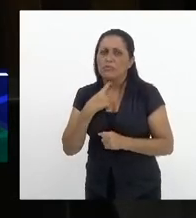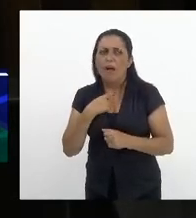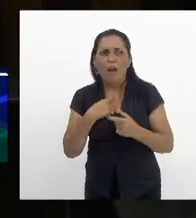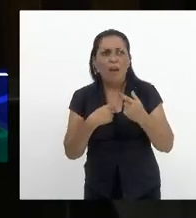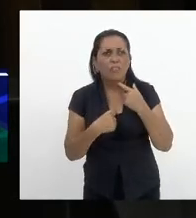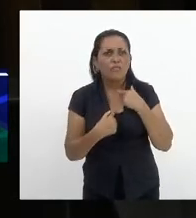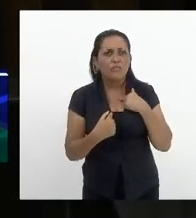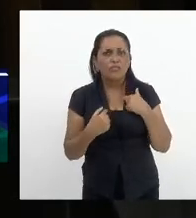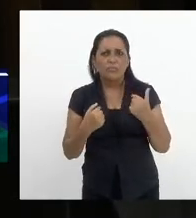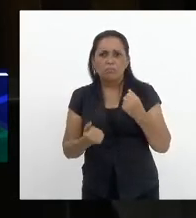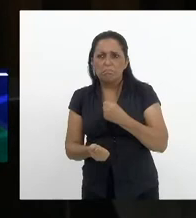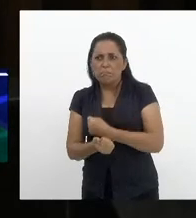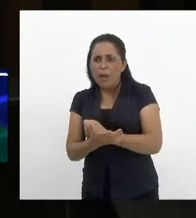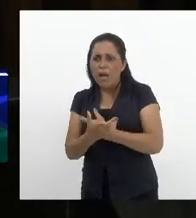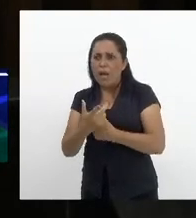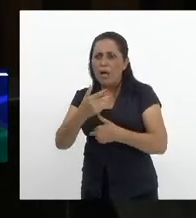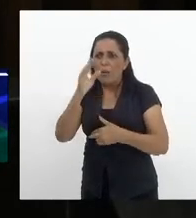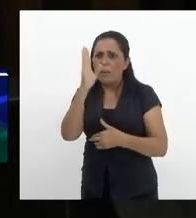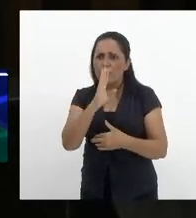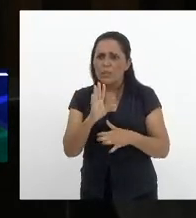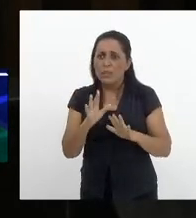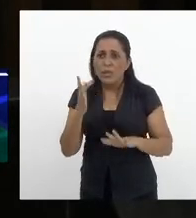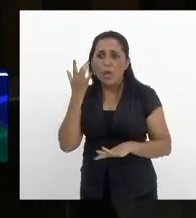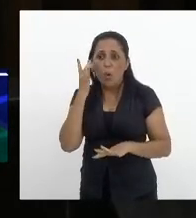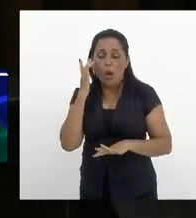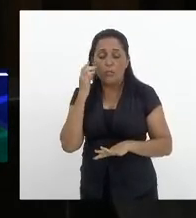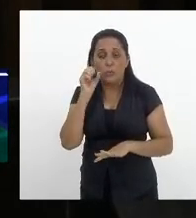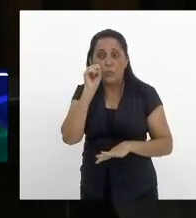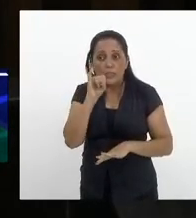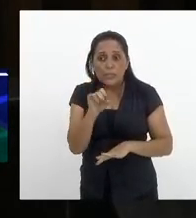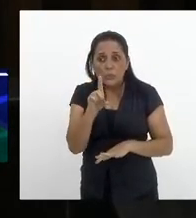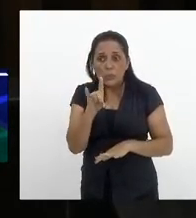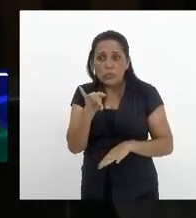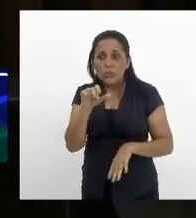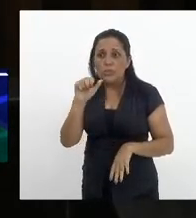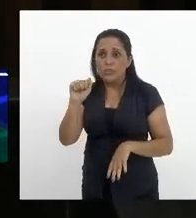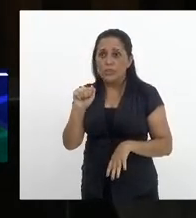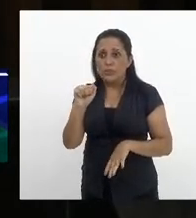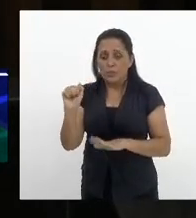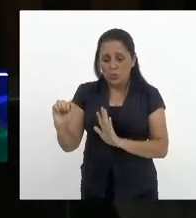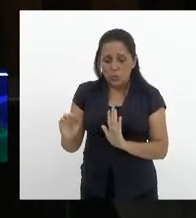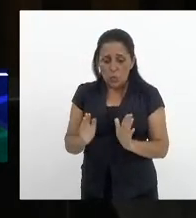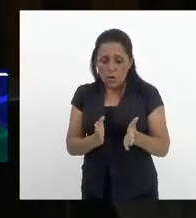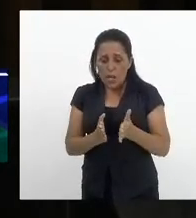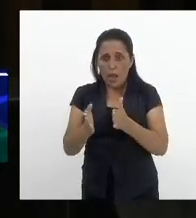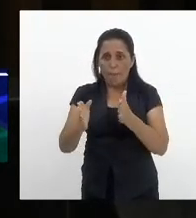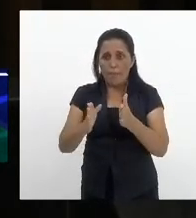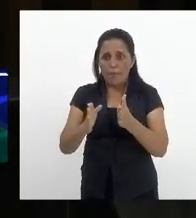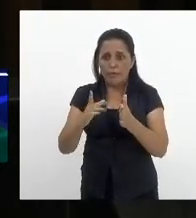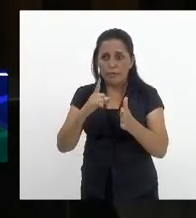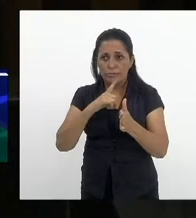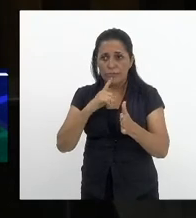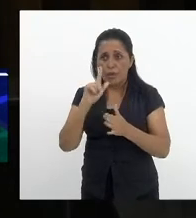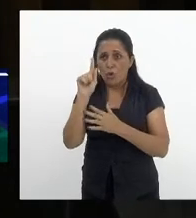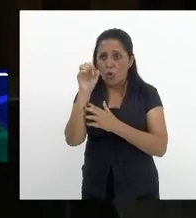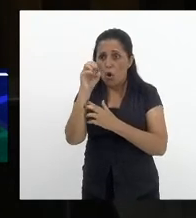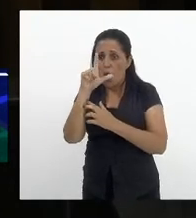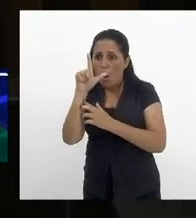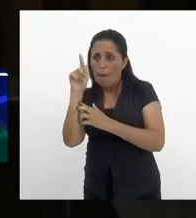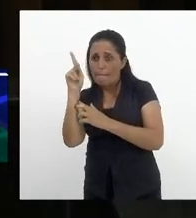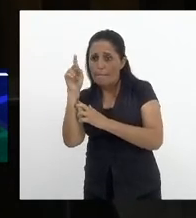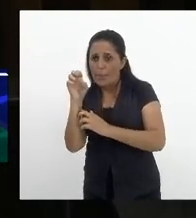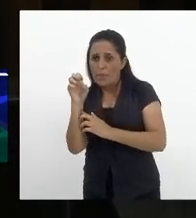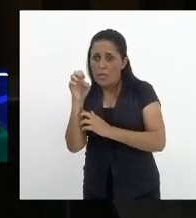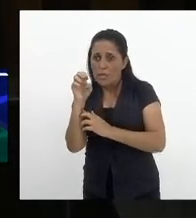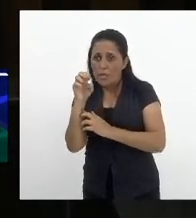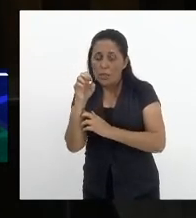ou coisa desse tipo. Eu acho que se um dia, no caminho que está, se houver um golpe, será um